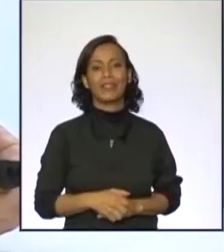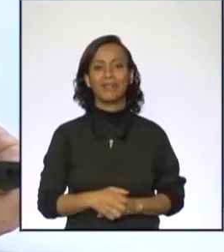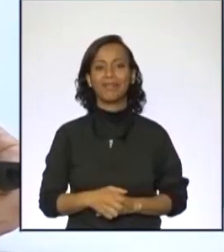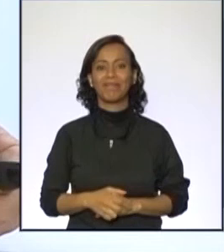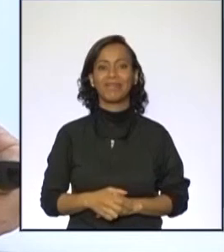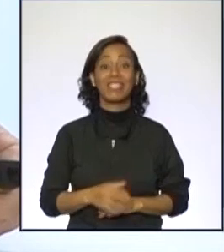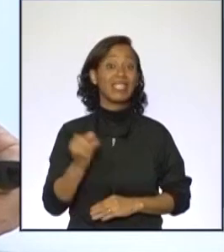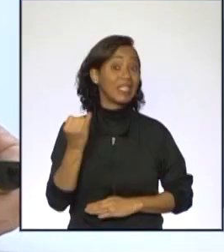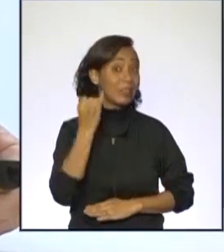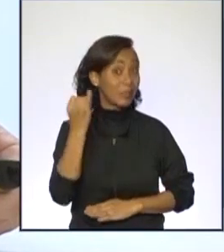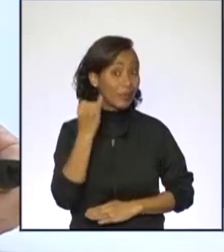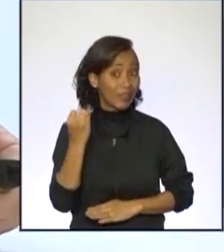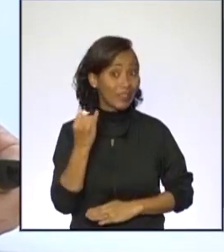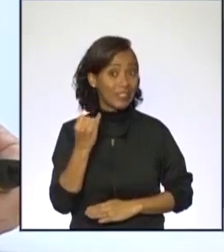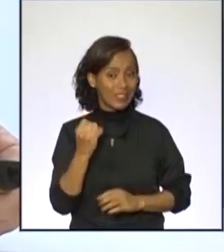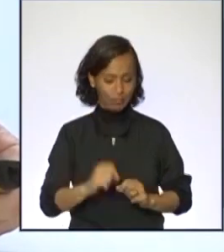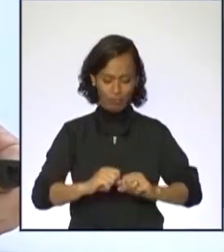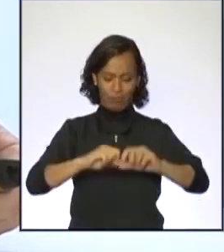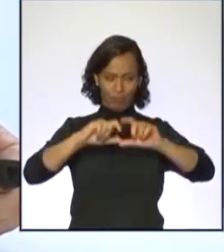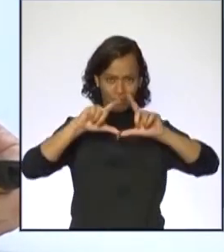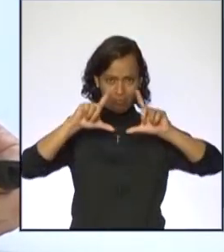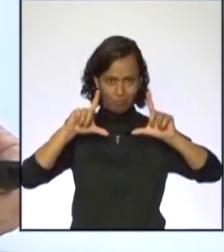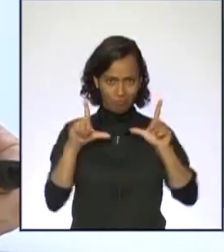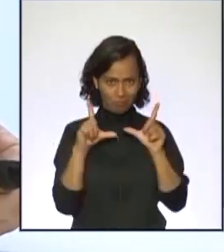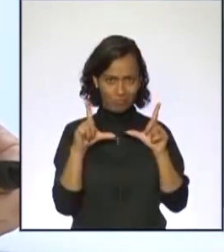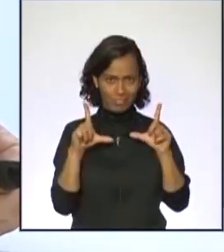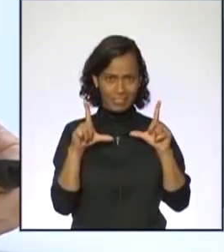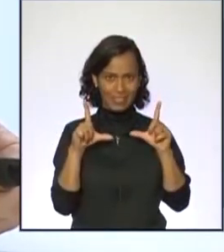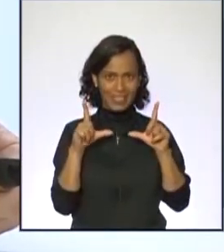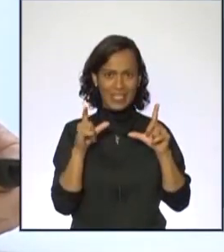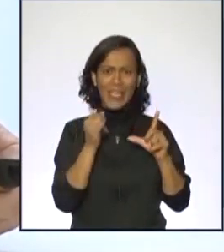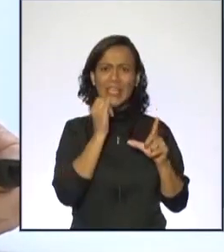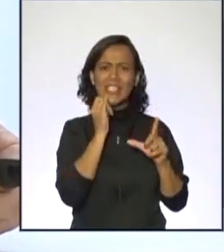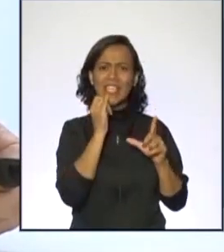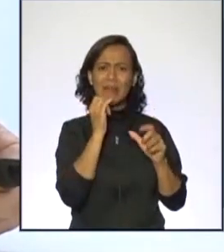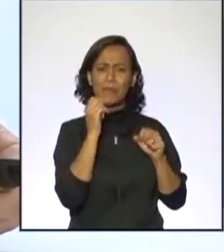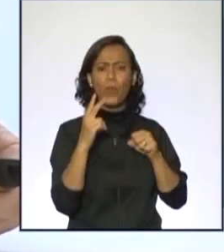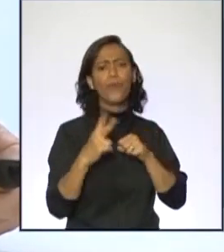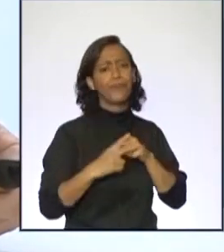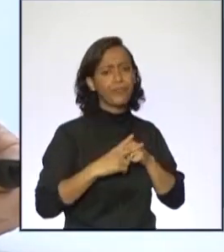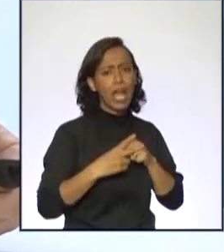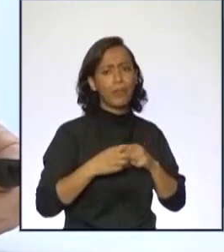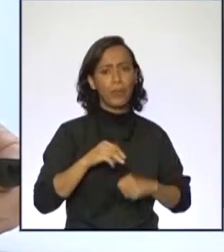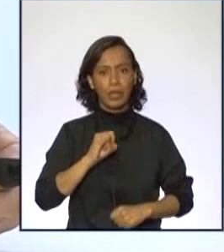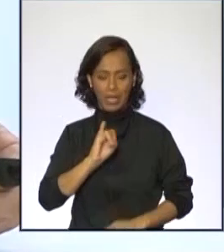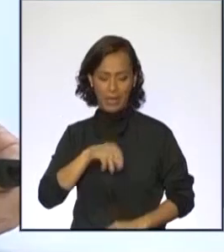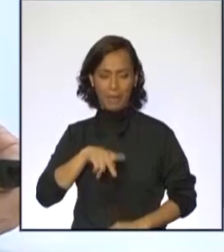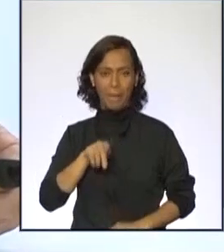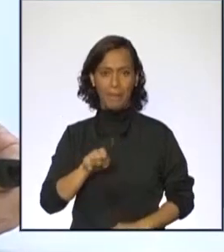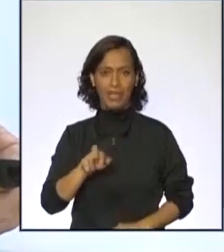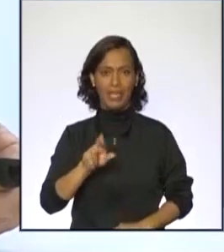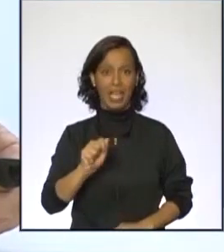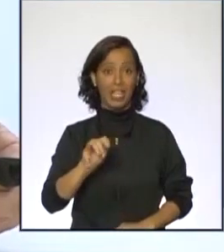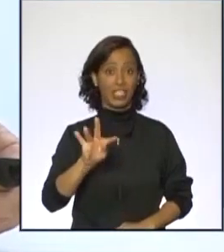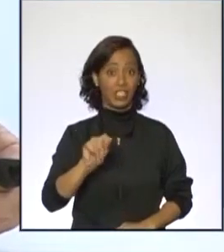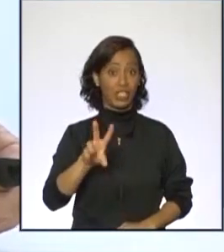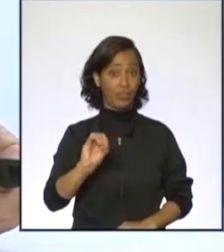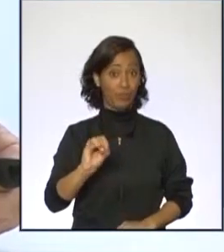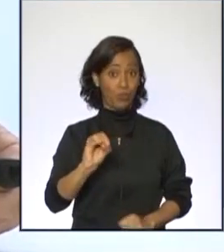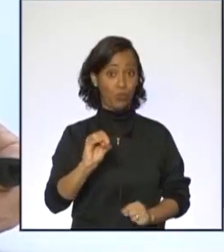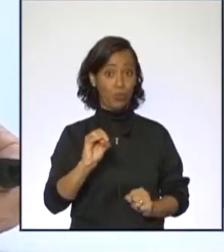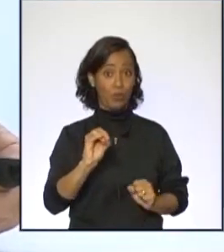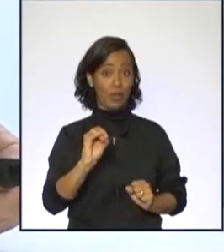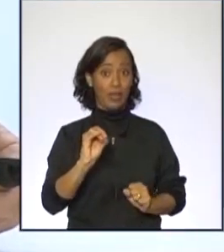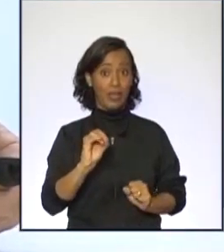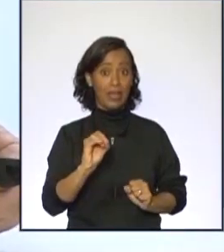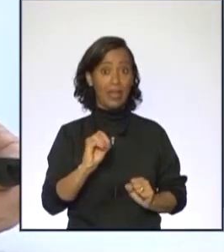trabalhamos naquela tela com exemplos de verbos no imperativo afirmativo e no imperativo negativo. É